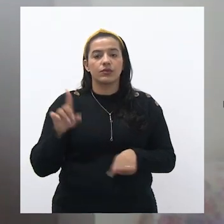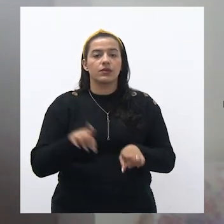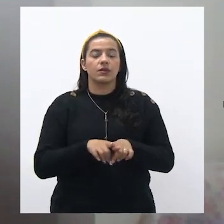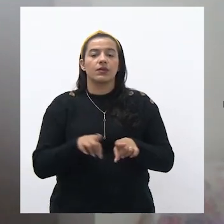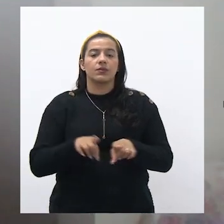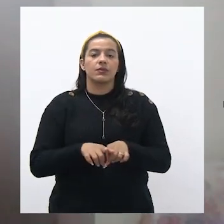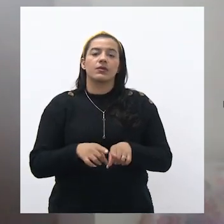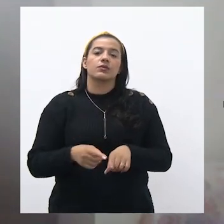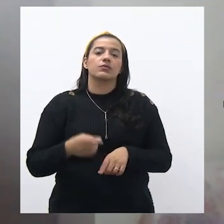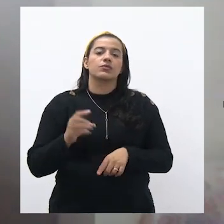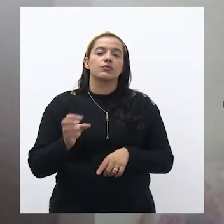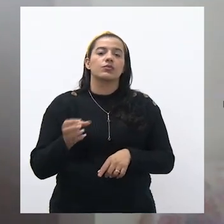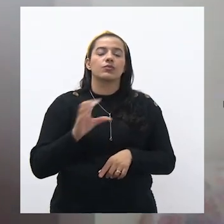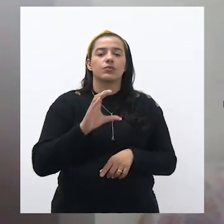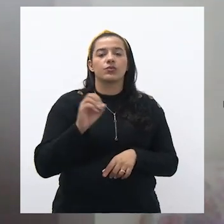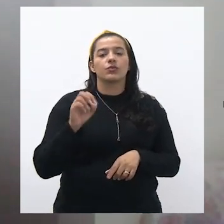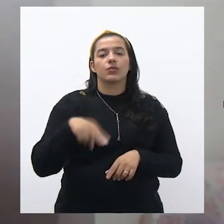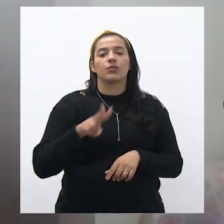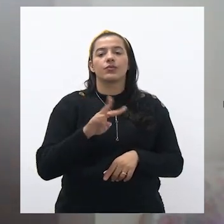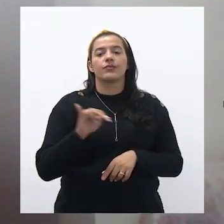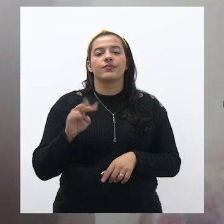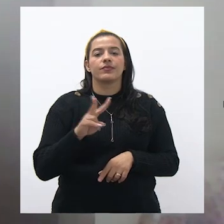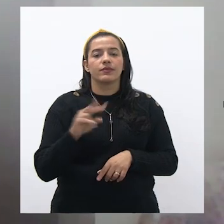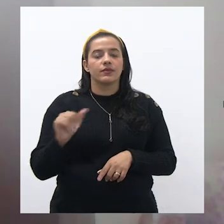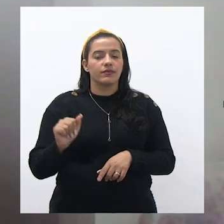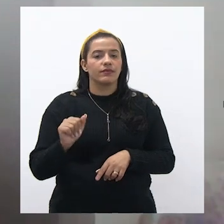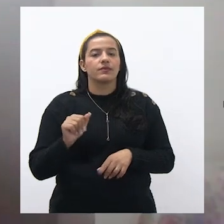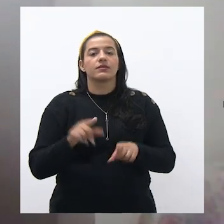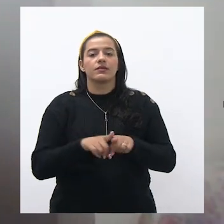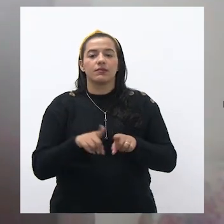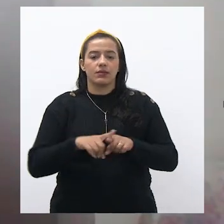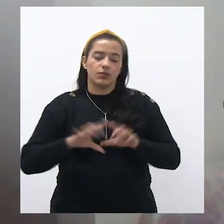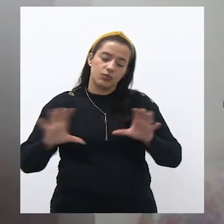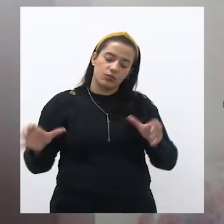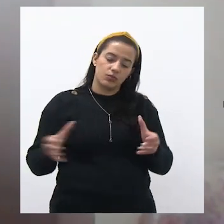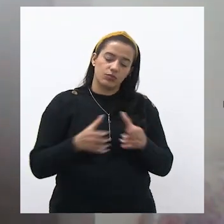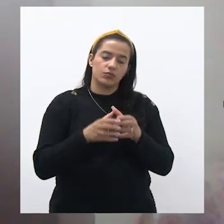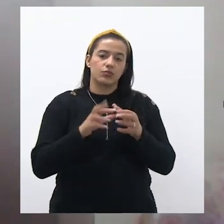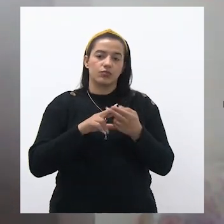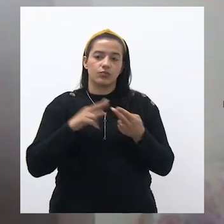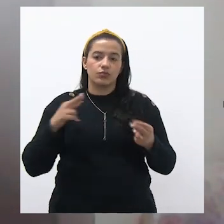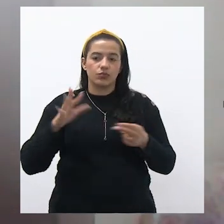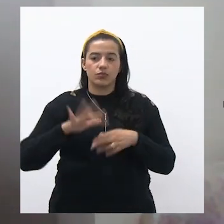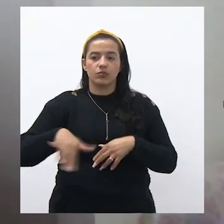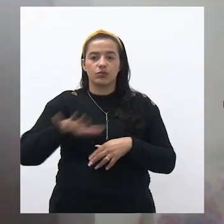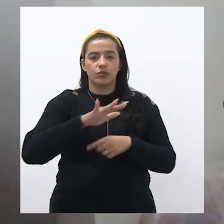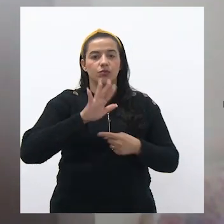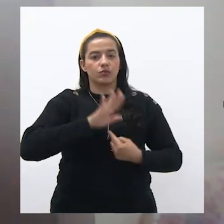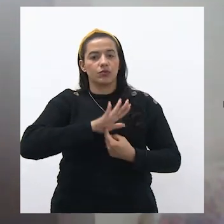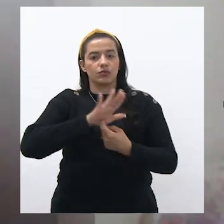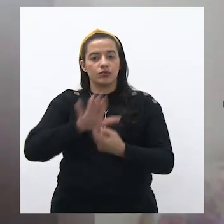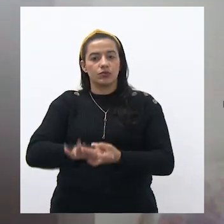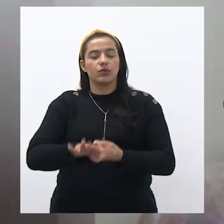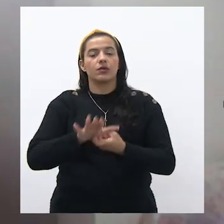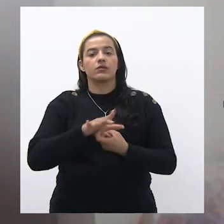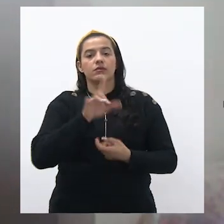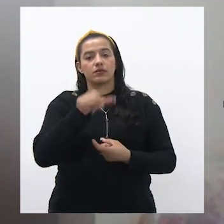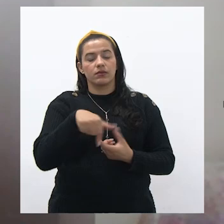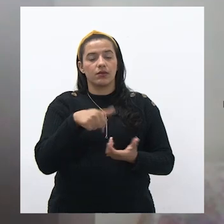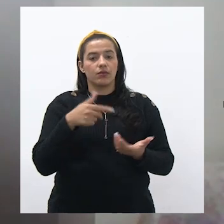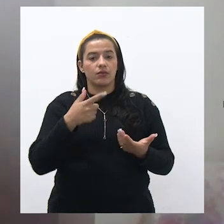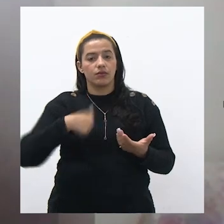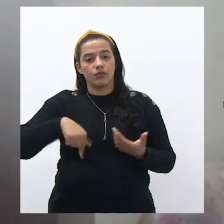Conviva trazendo toda a rede de apoio que é mobilizada para poder ajudar essas escolas. Então, Para isso, a gente